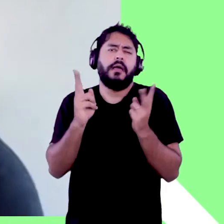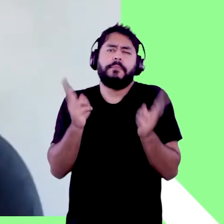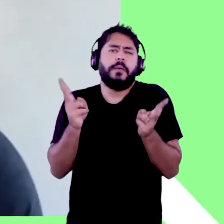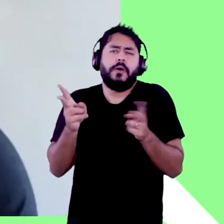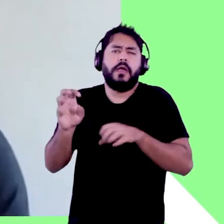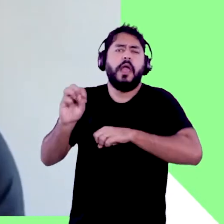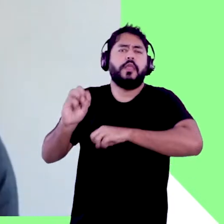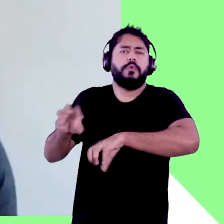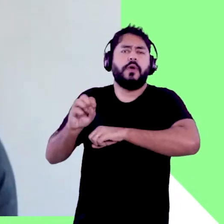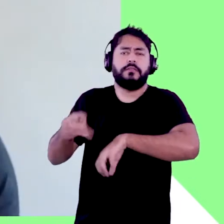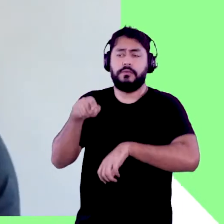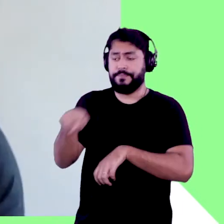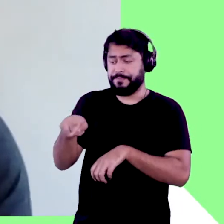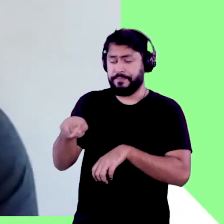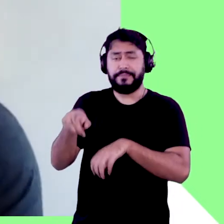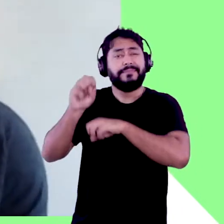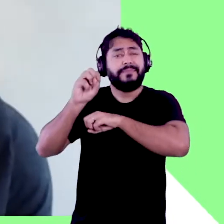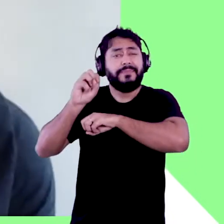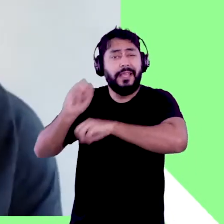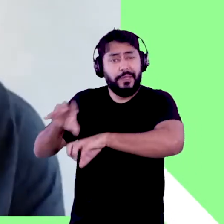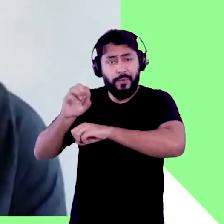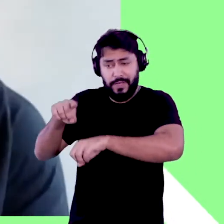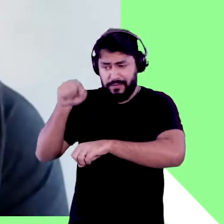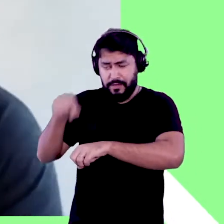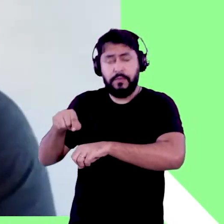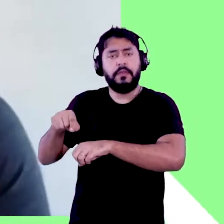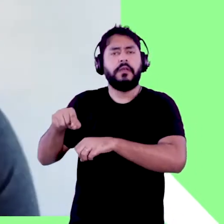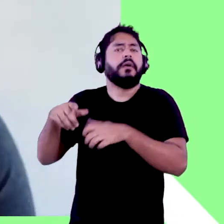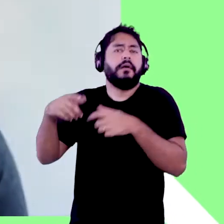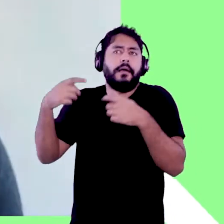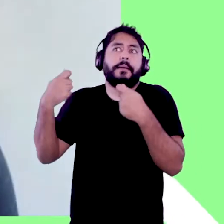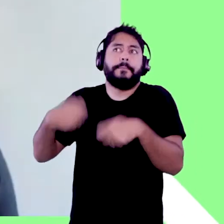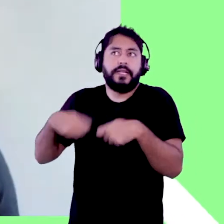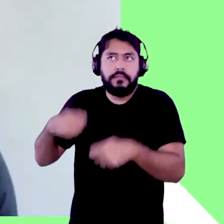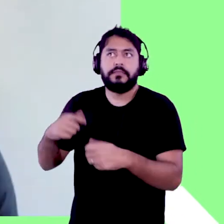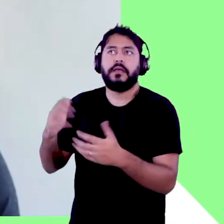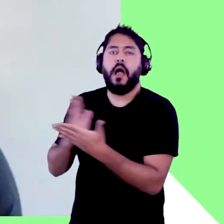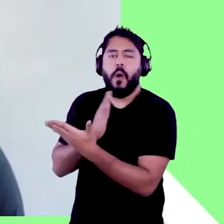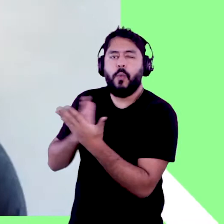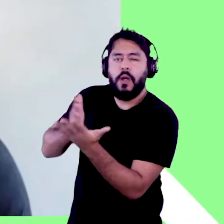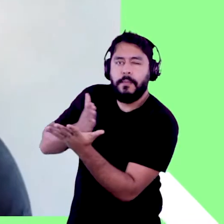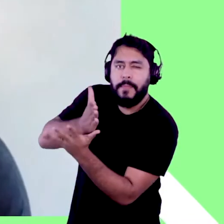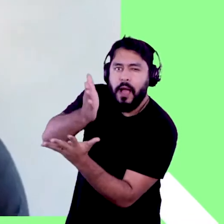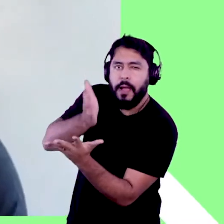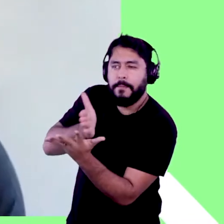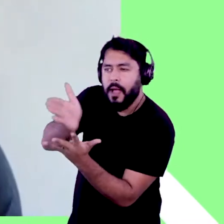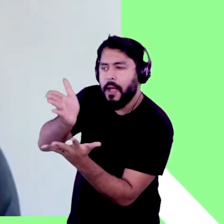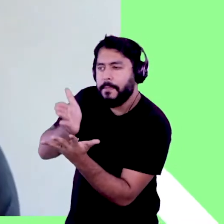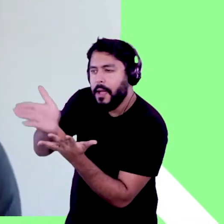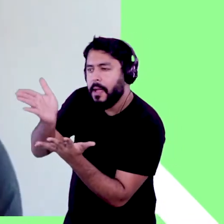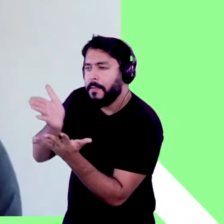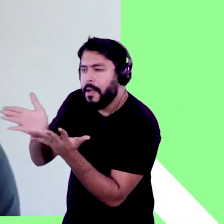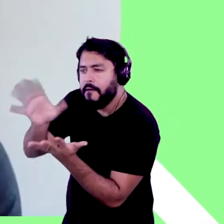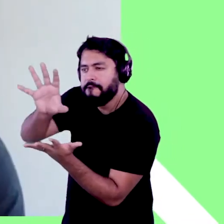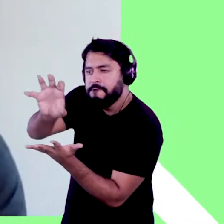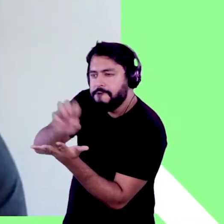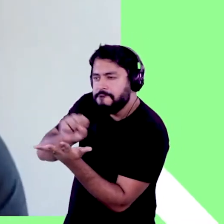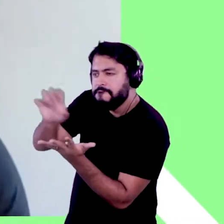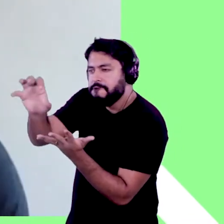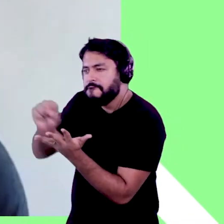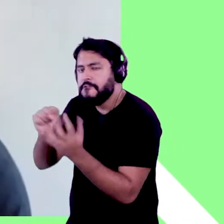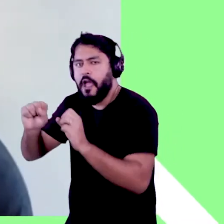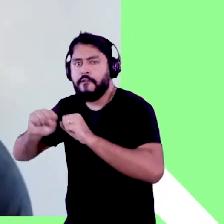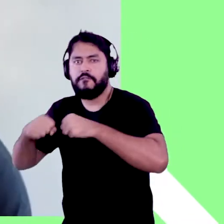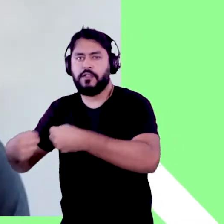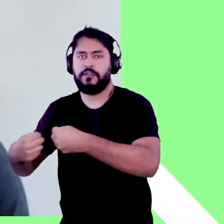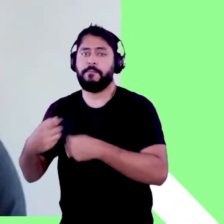A gente fala de educação, mas a gente precisa de algumas vertentes para reforçar alguns aspectos, né? Em relação, por